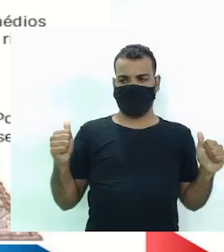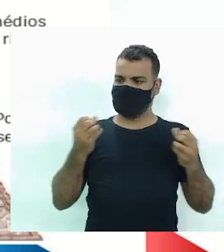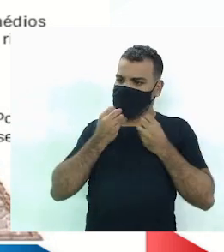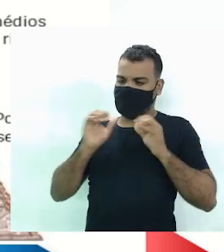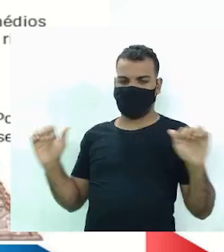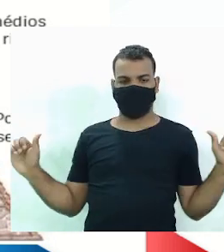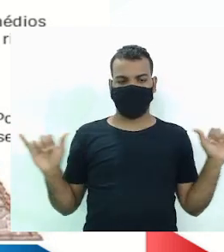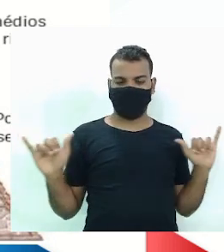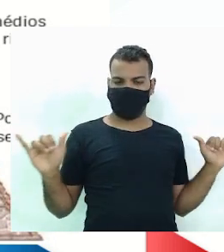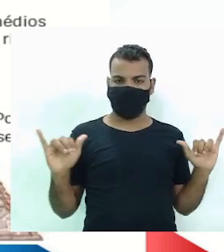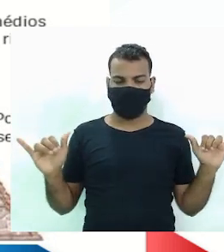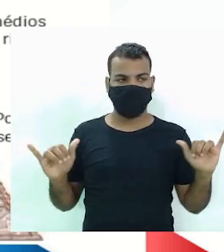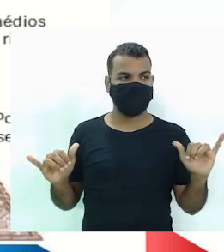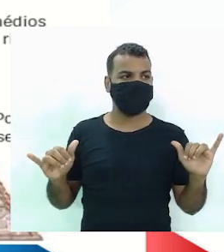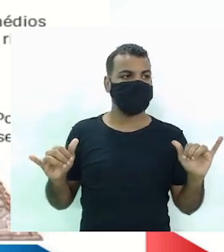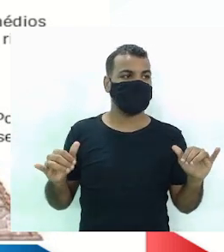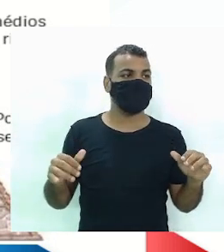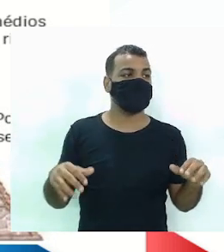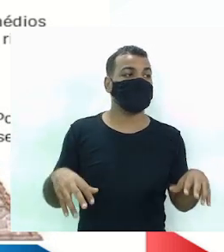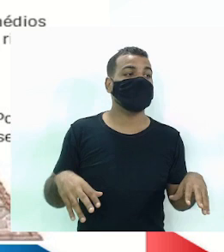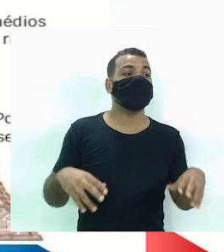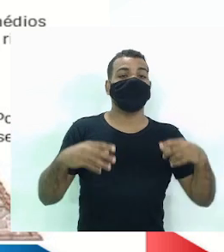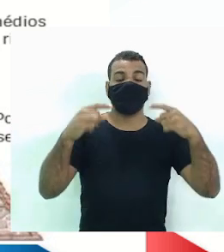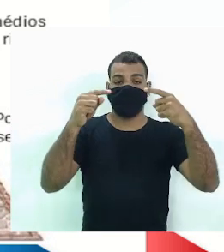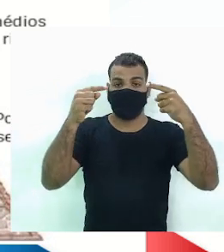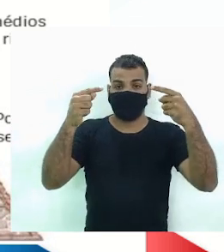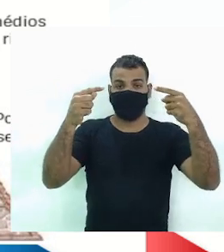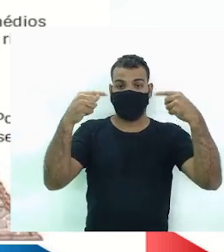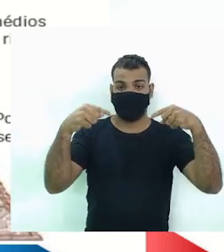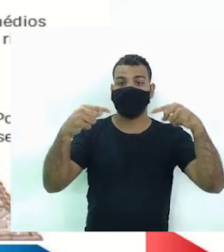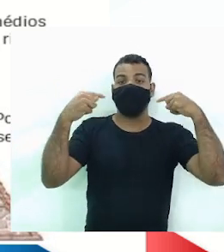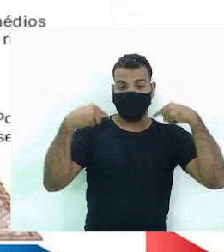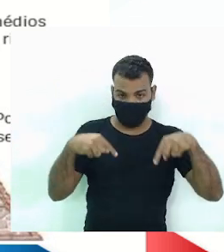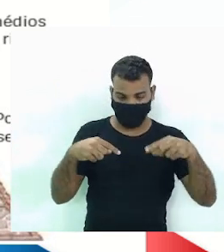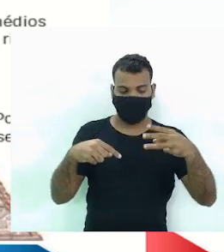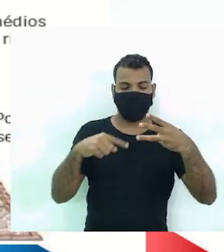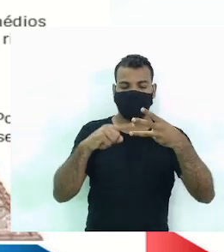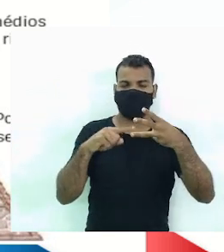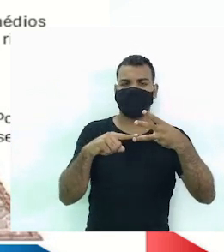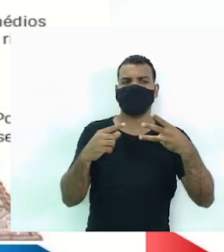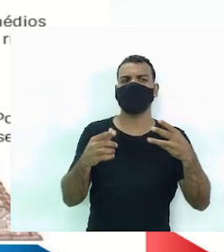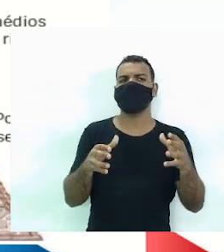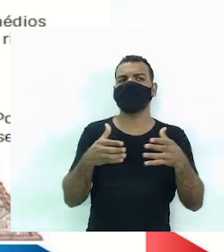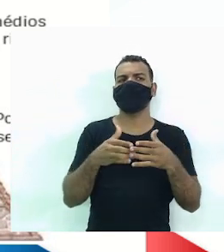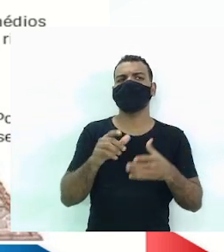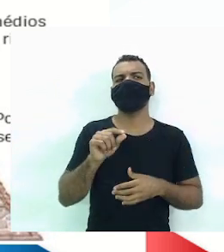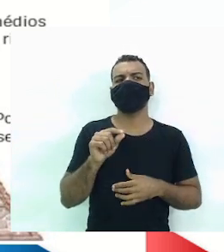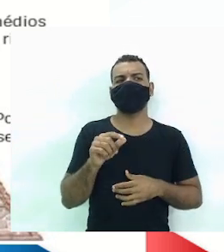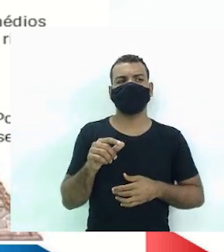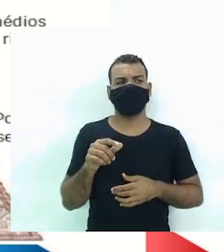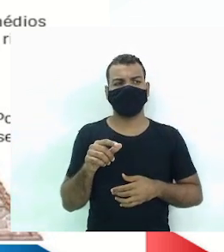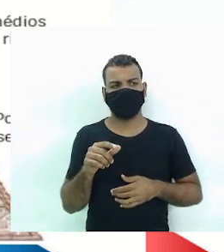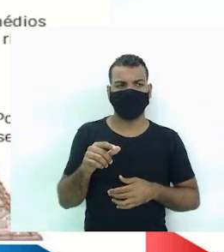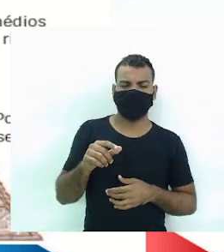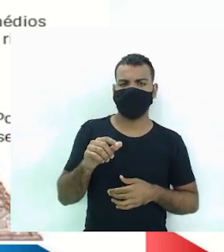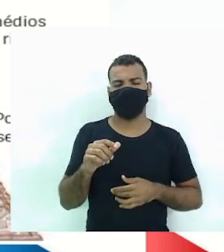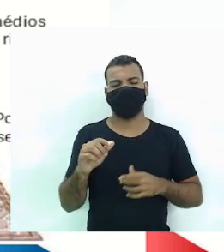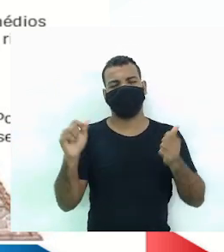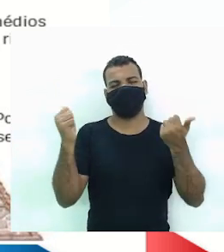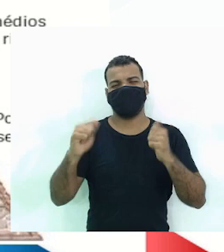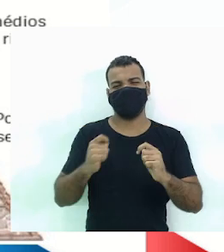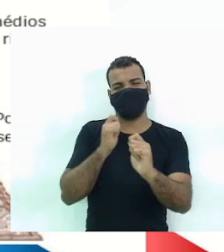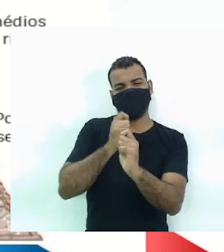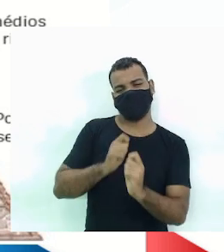né? E eu vou ter também os grupos modestos, né? O que são isso, professor? É a galera ali